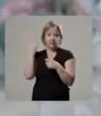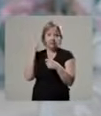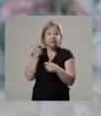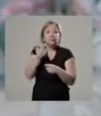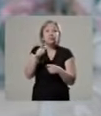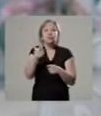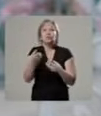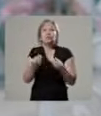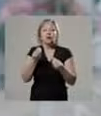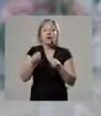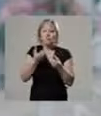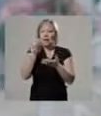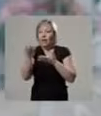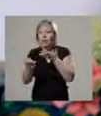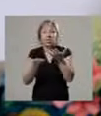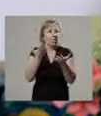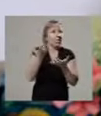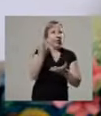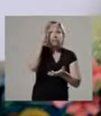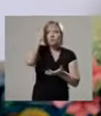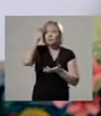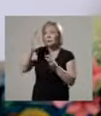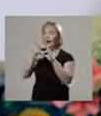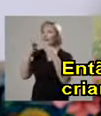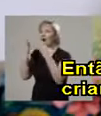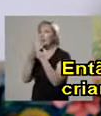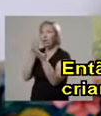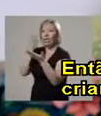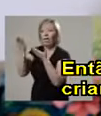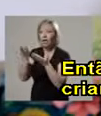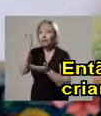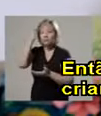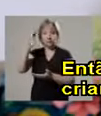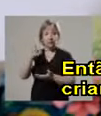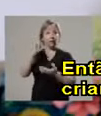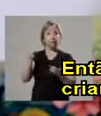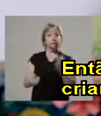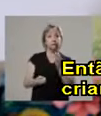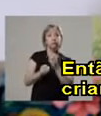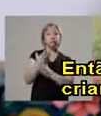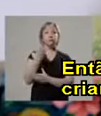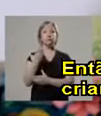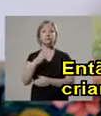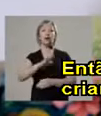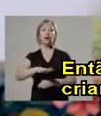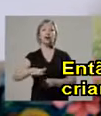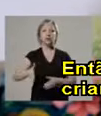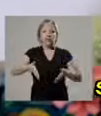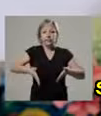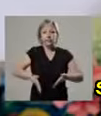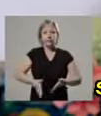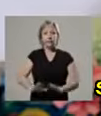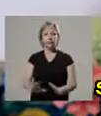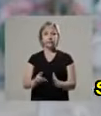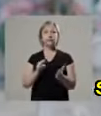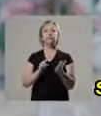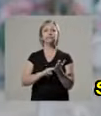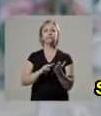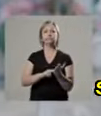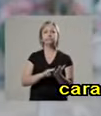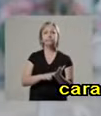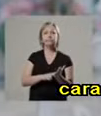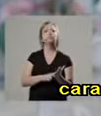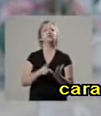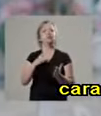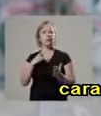o menor jeito de lidar com os pais. Então, quando surgiu uma criança que, de repente, vamos supor, nasceu uma criança com síndrome